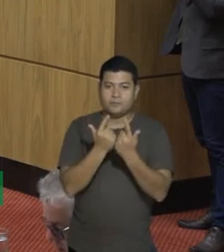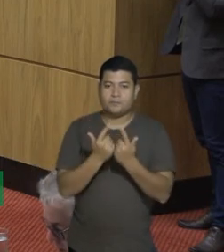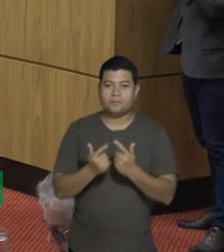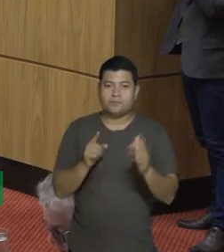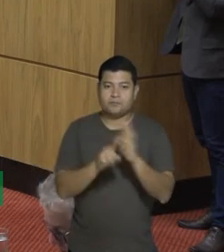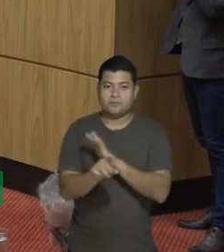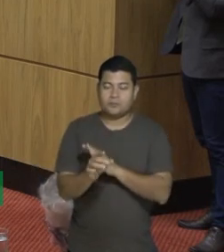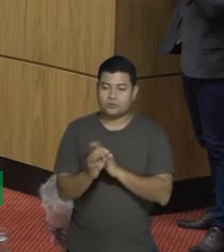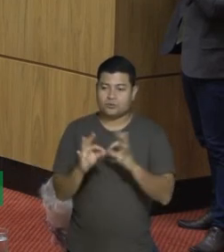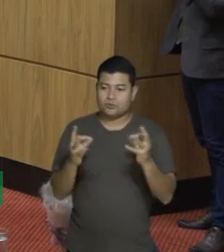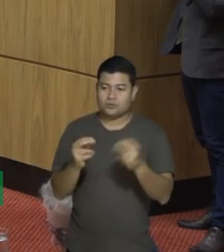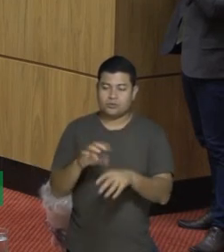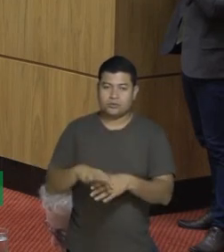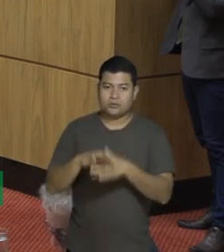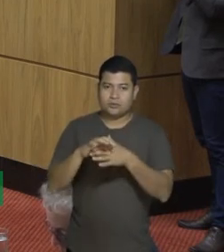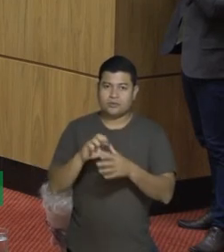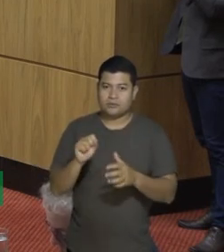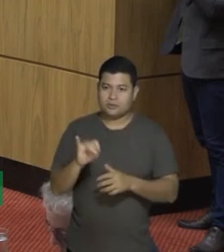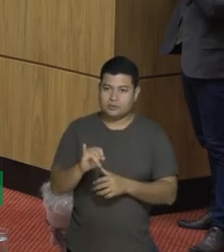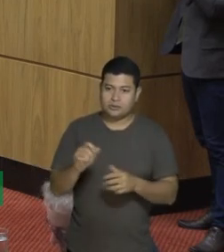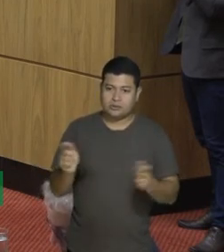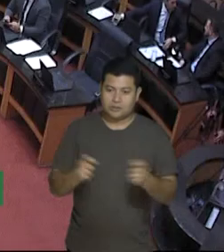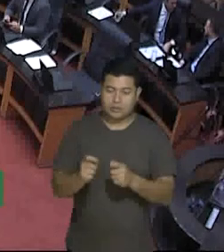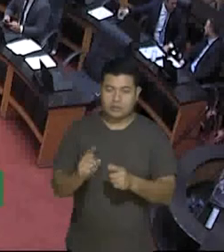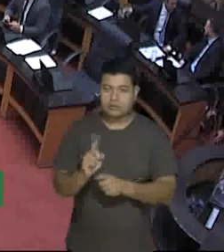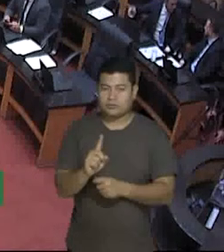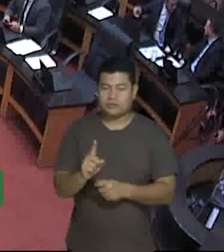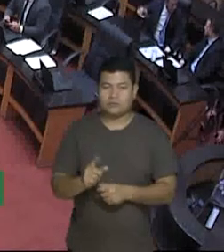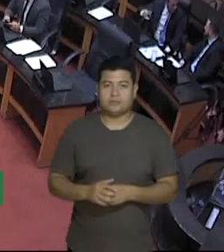senhores líderes, se alguém tem alguma objeção em votar nessa matéria.